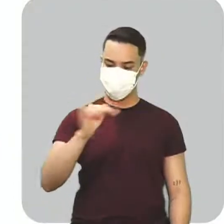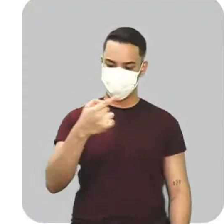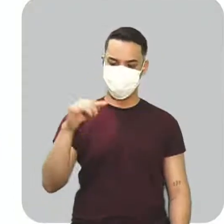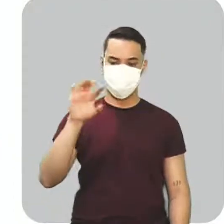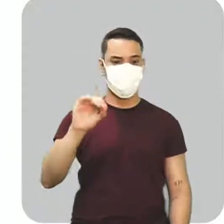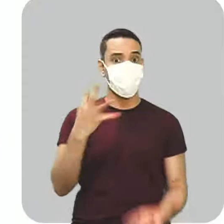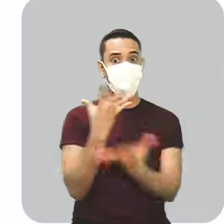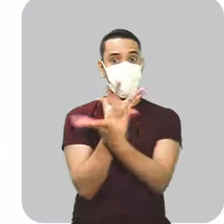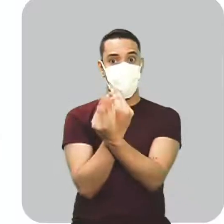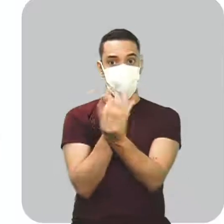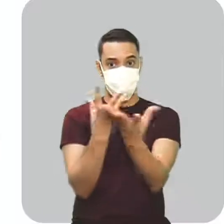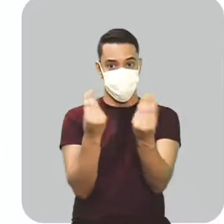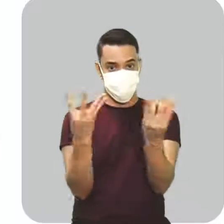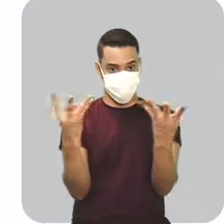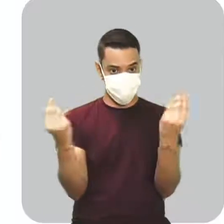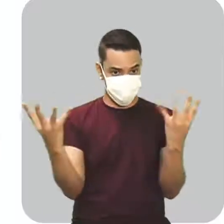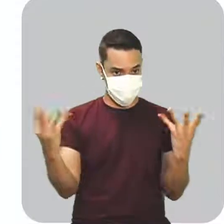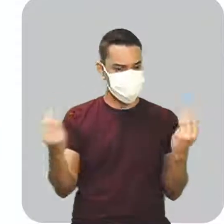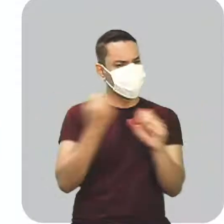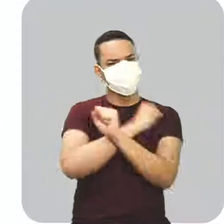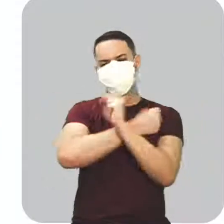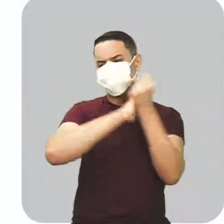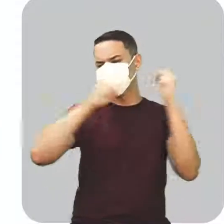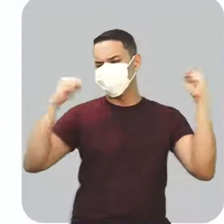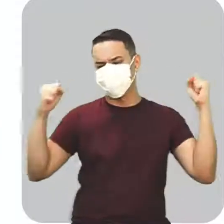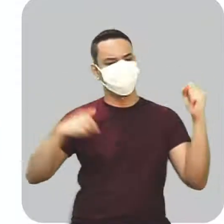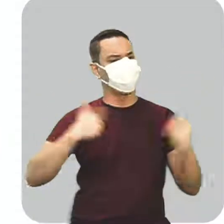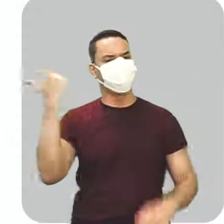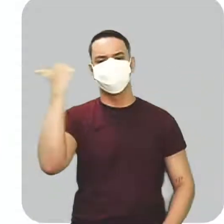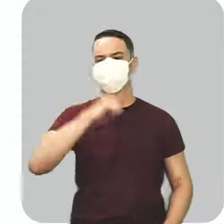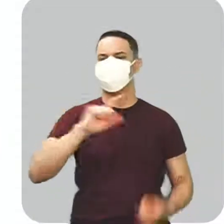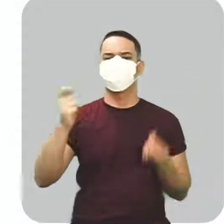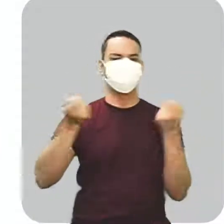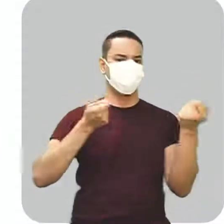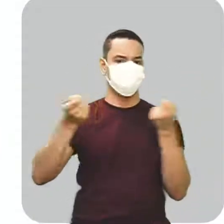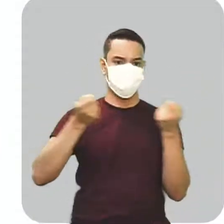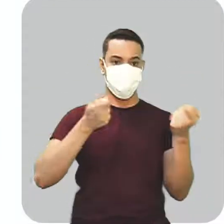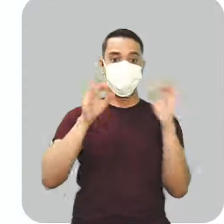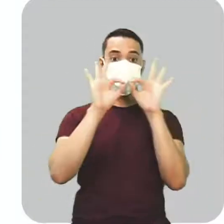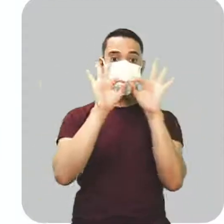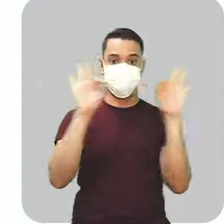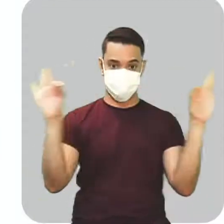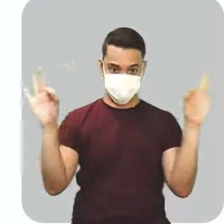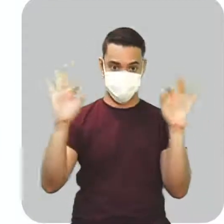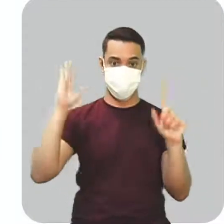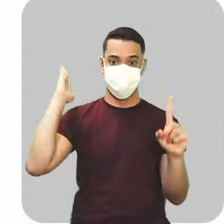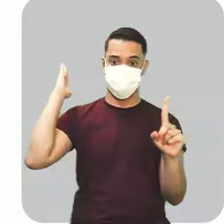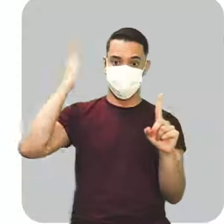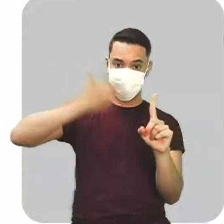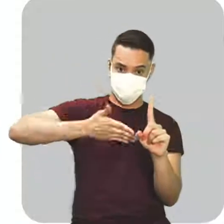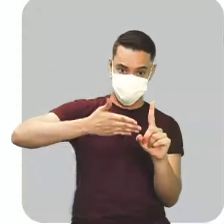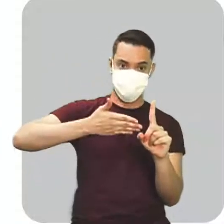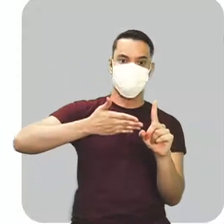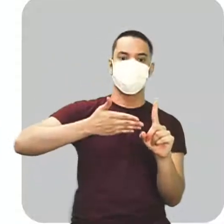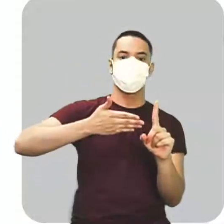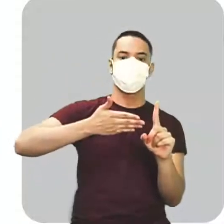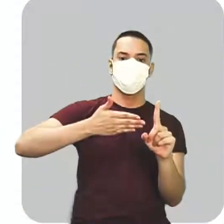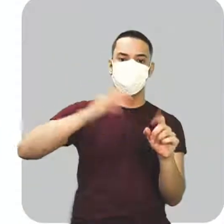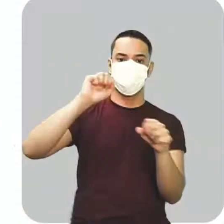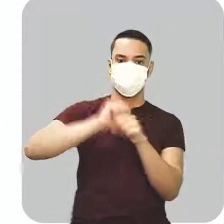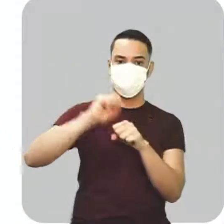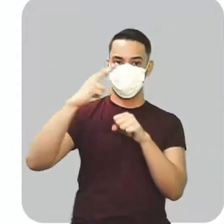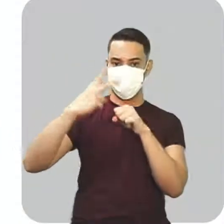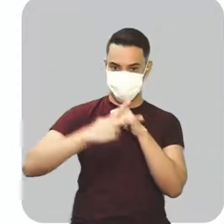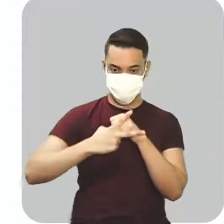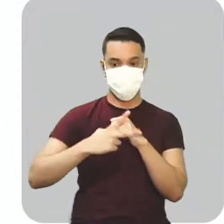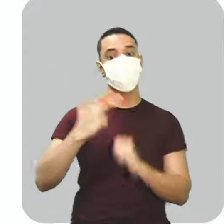né? Então, aqui, amados, ó, oração subordinada consecutiva em ordem direta, tá?